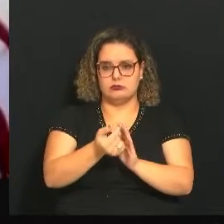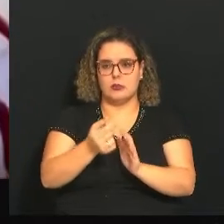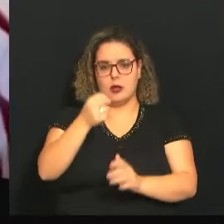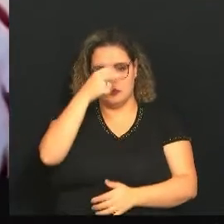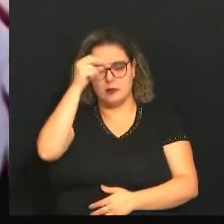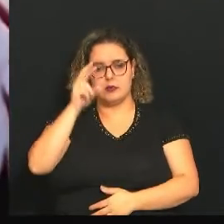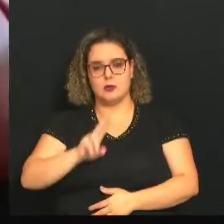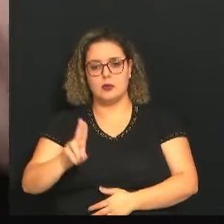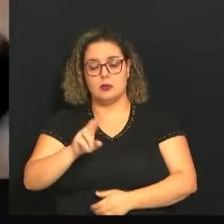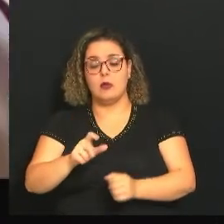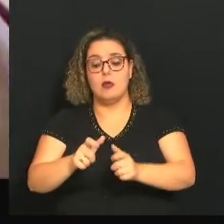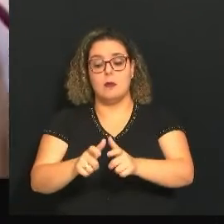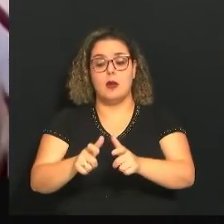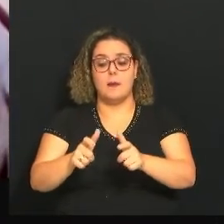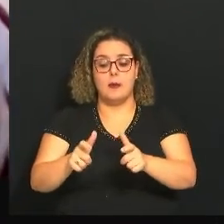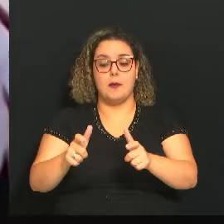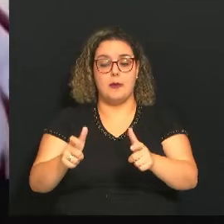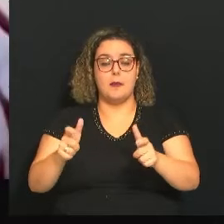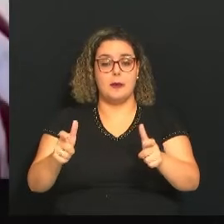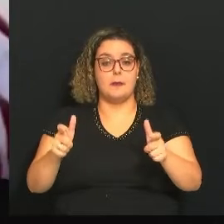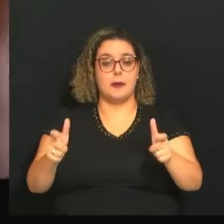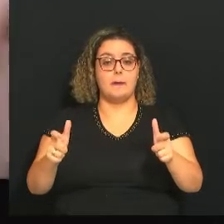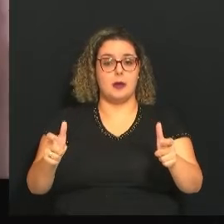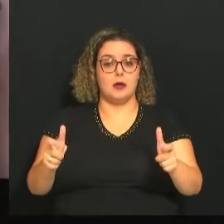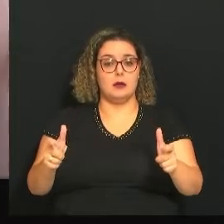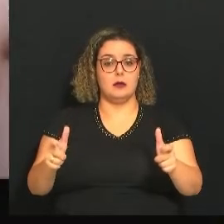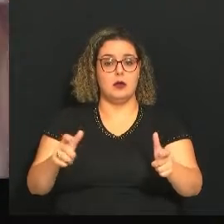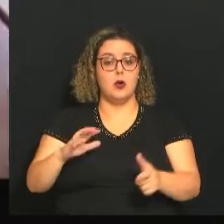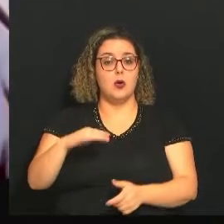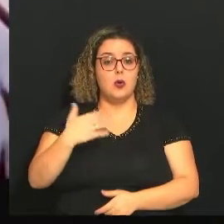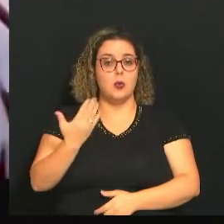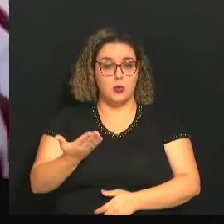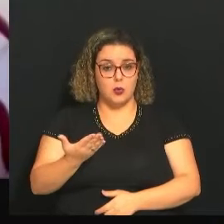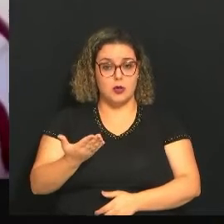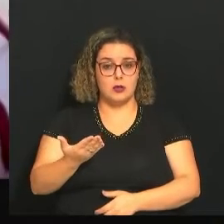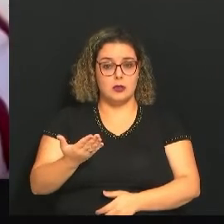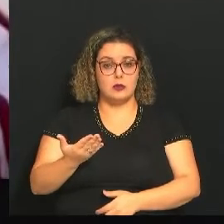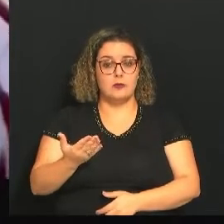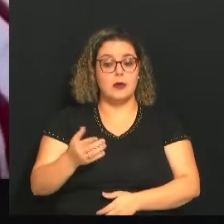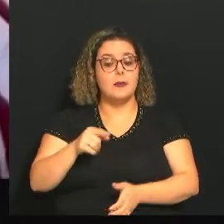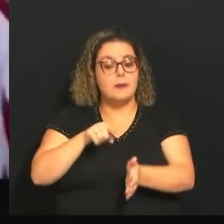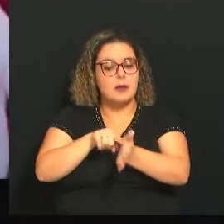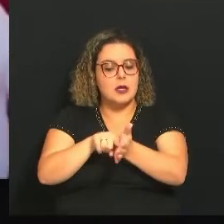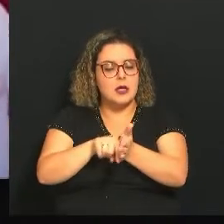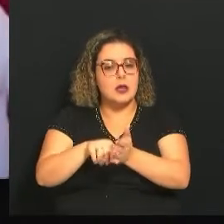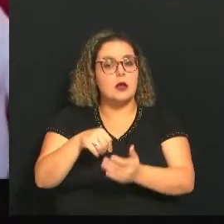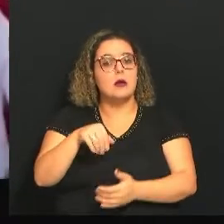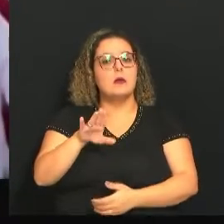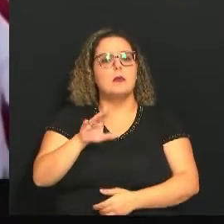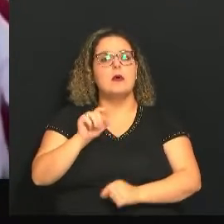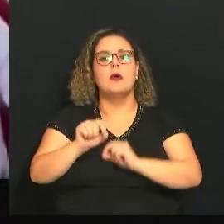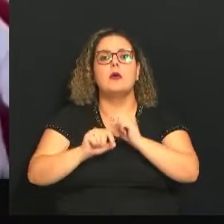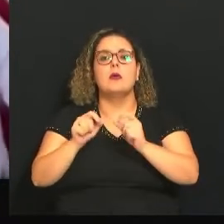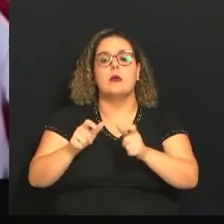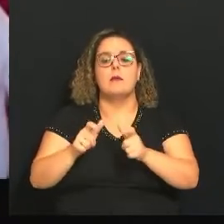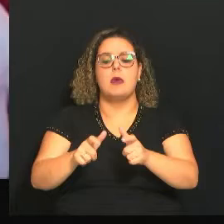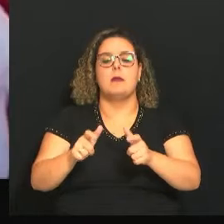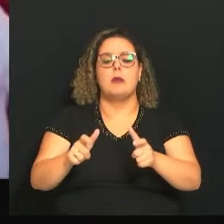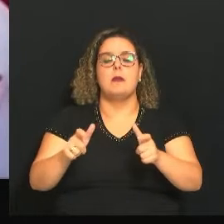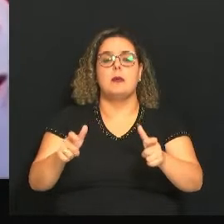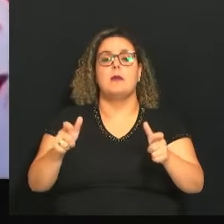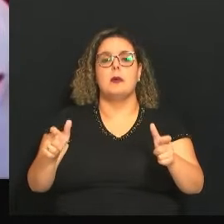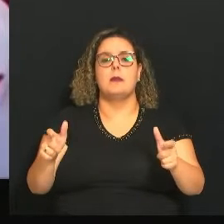né? E aí, quando você vai abrir ainda mais essa informação, o que cresce